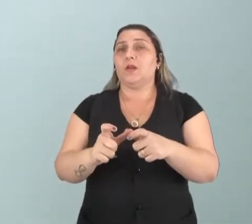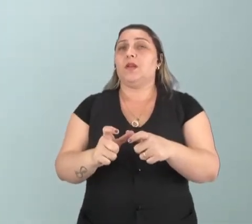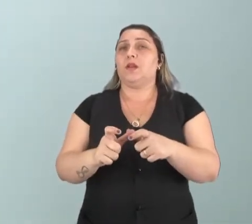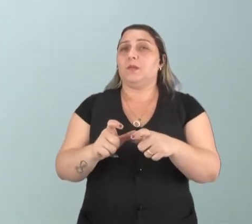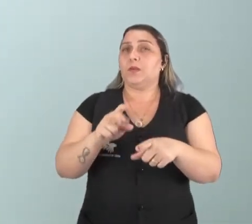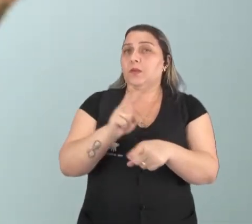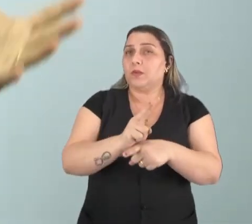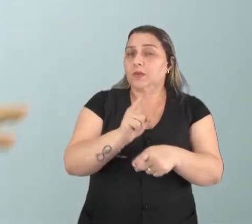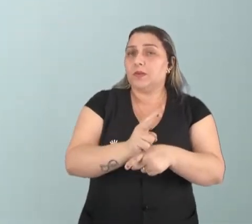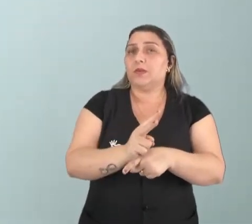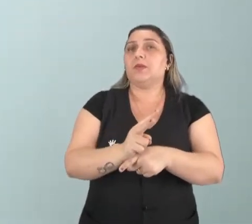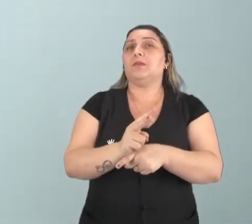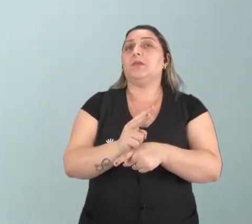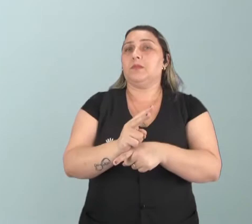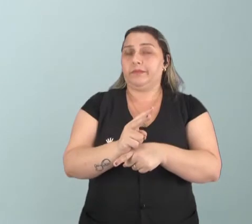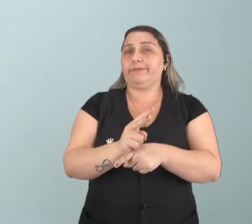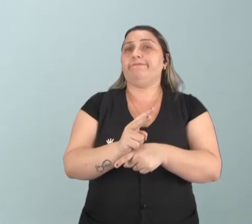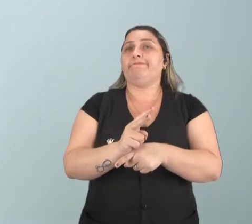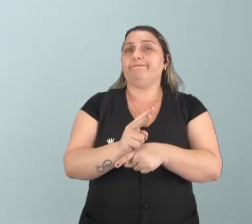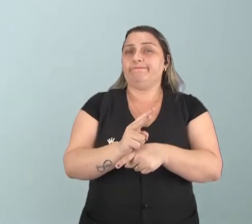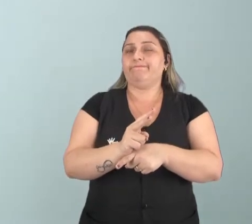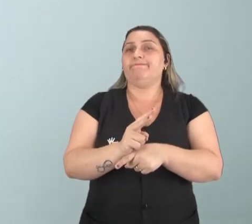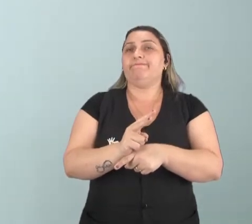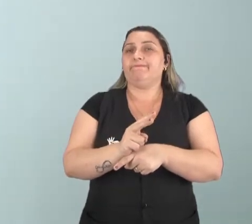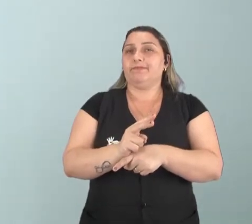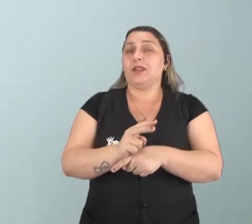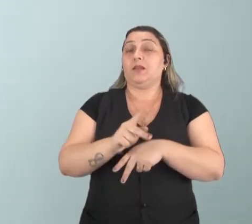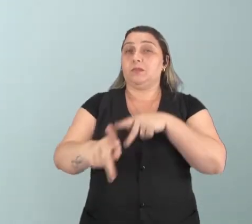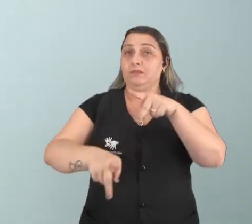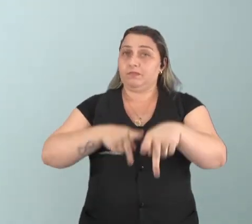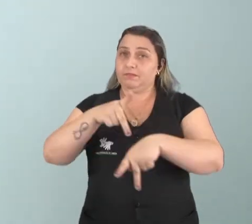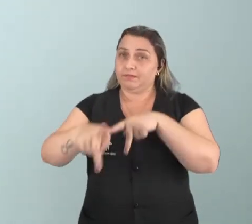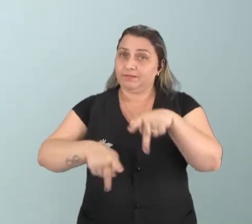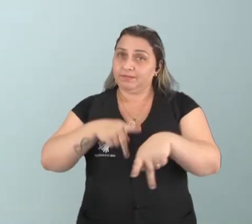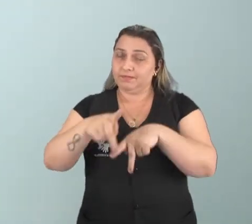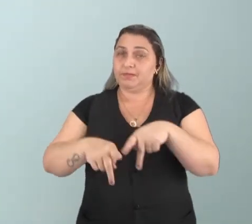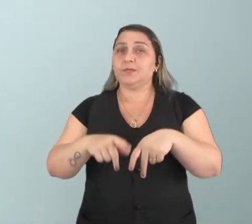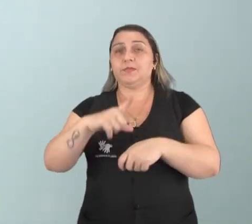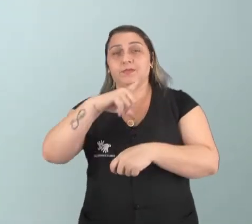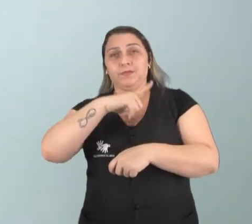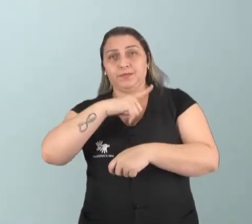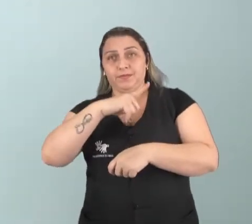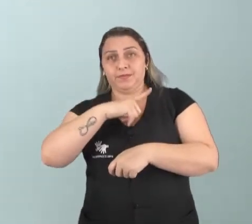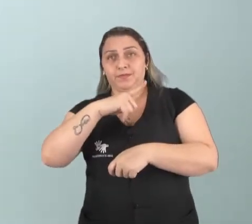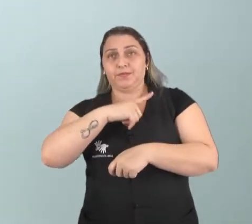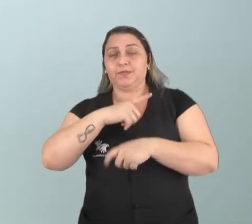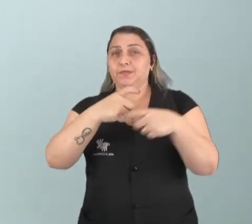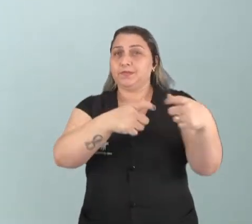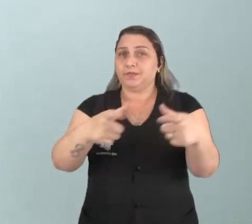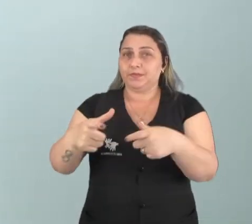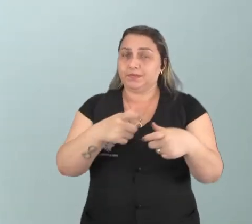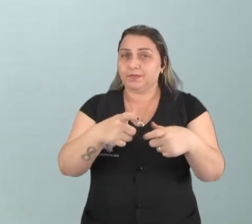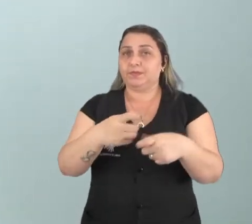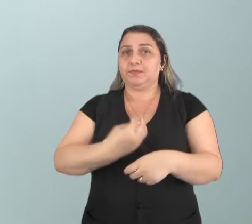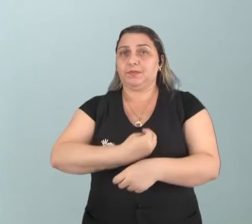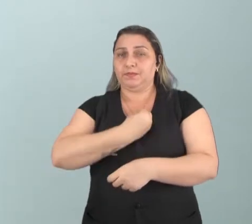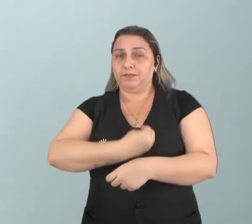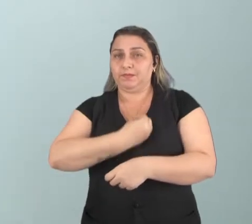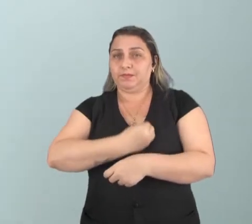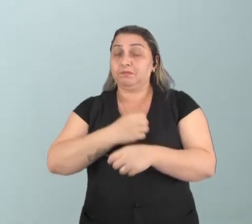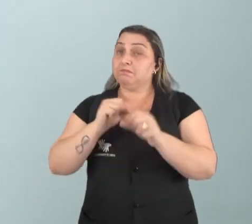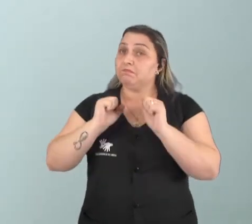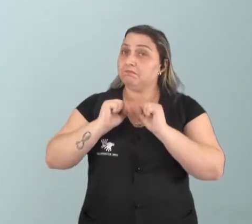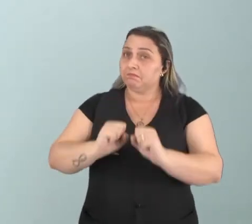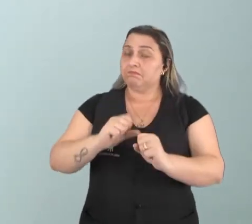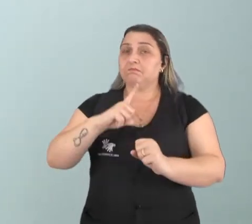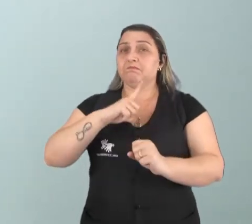reserva, para não ser mexida nisso, para que essas populações aborígenes tivessem o seu local de sobrevivência, onde ela